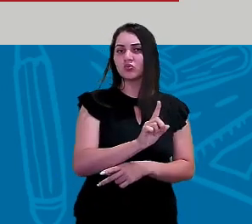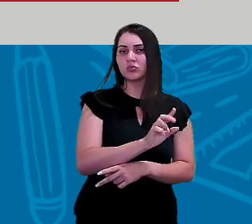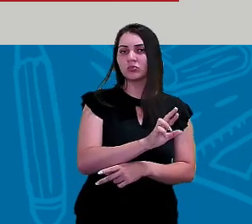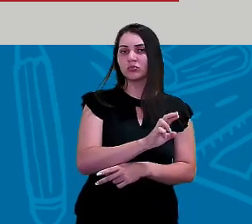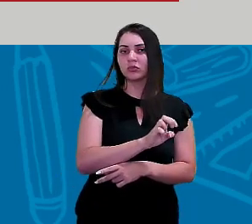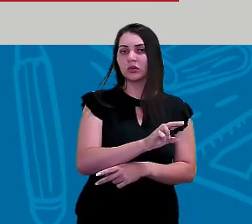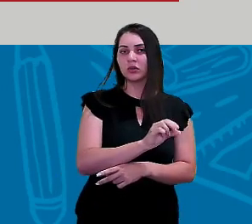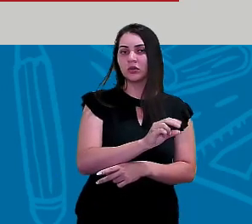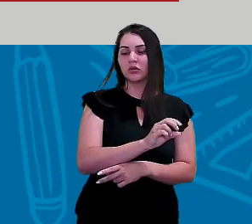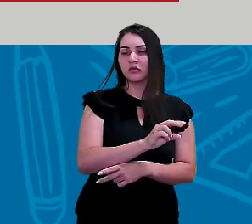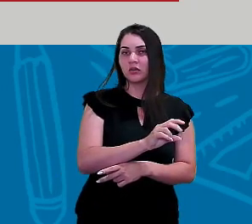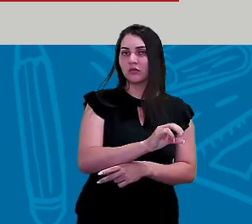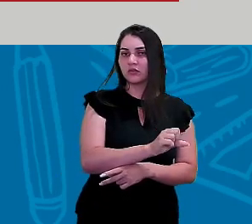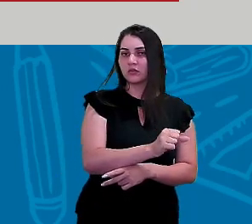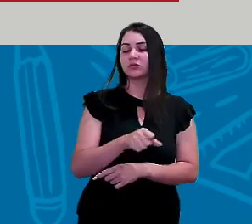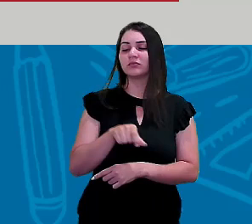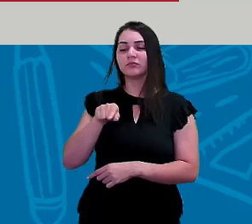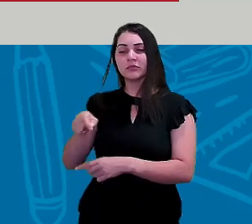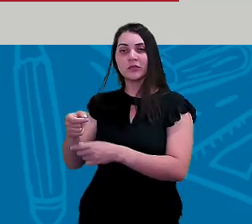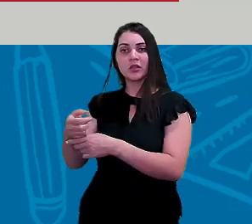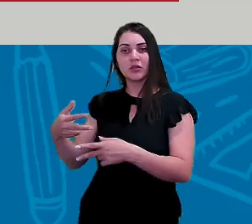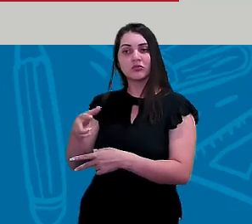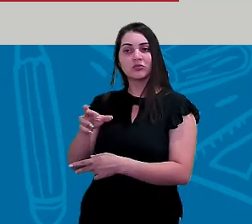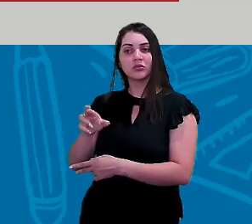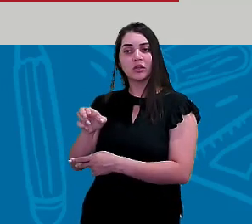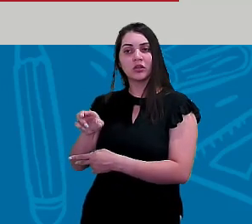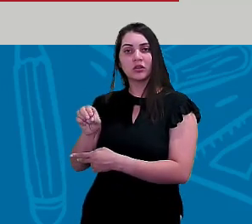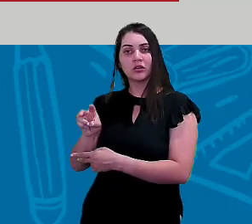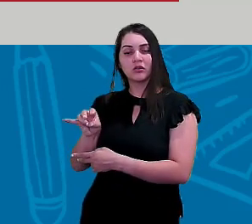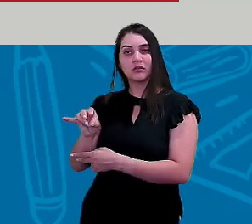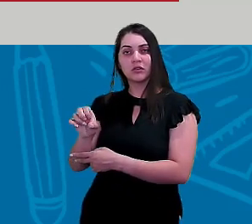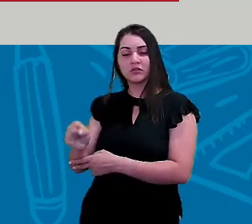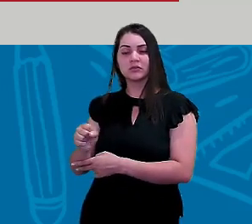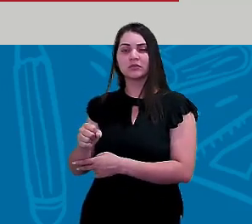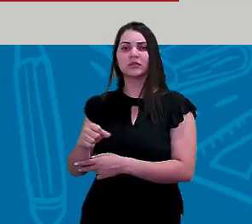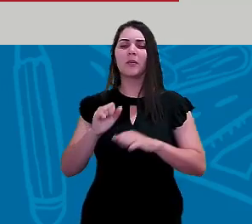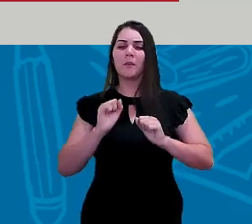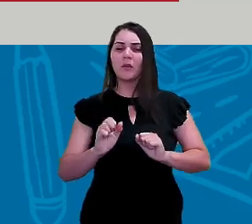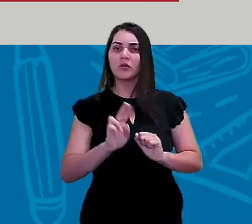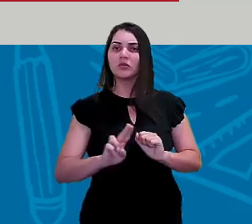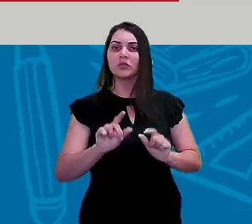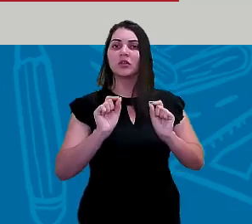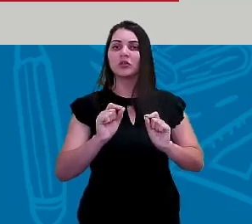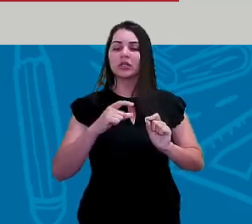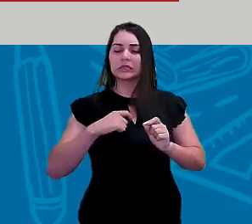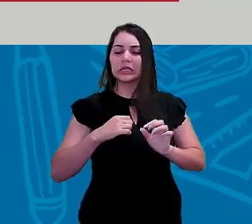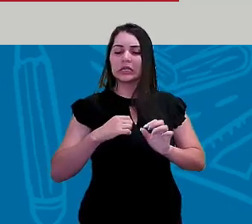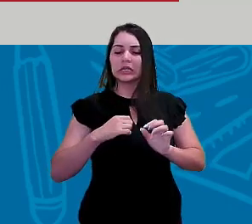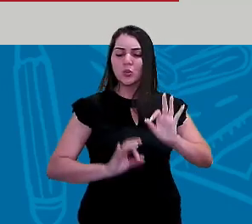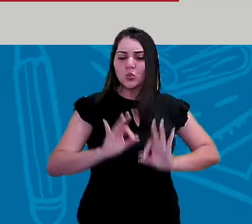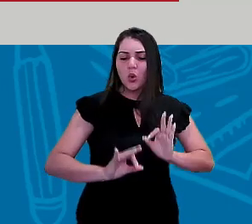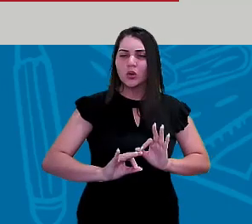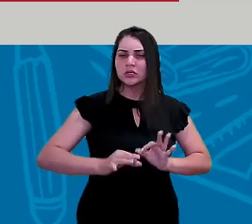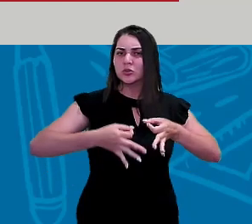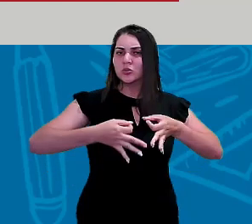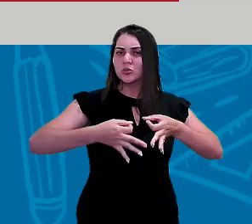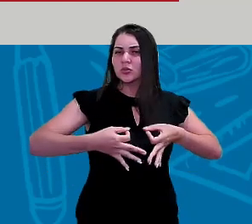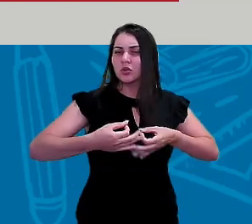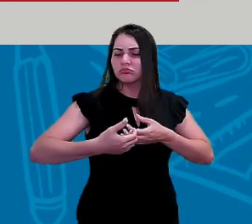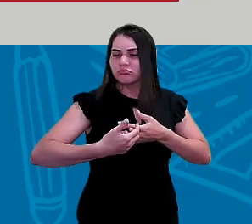recursos renováveis, porque dá para a gente utilizar e assim planejar um certo tempo para